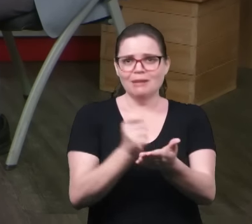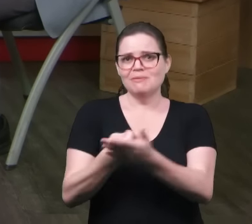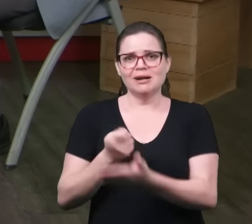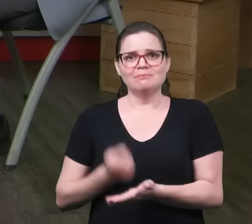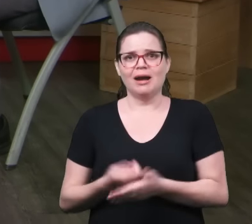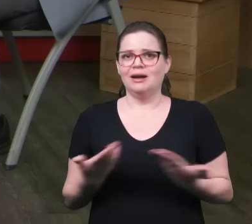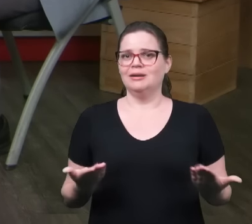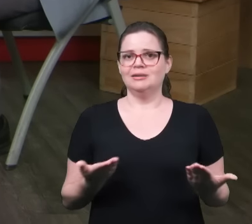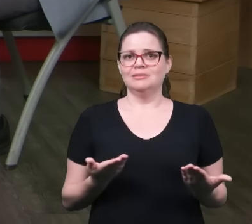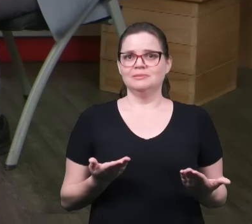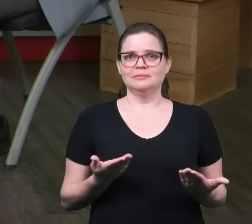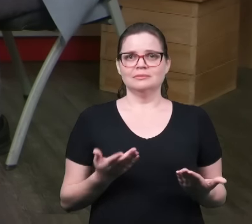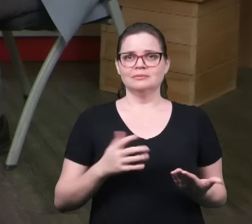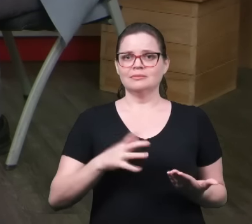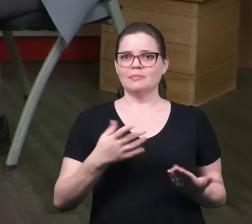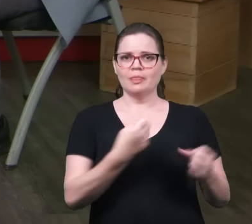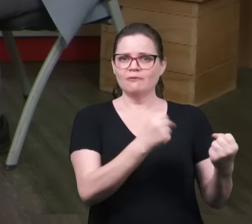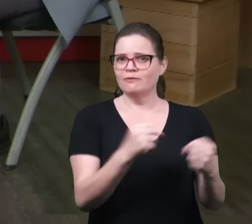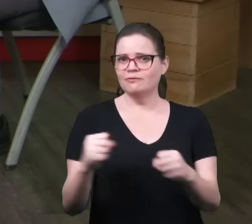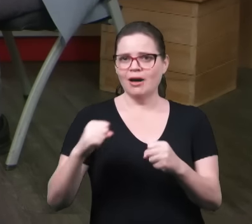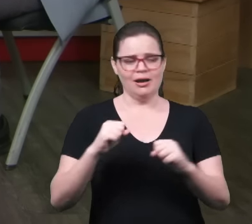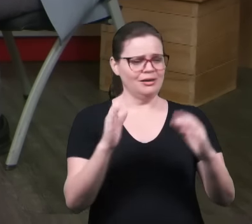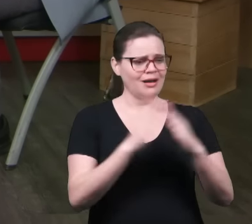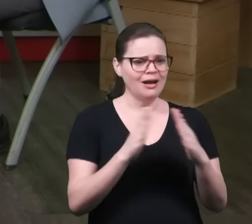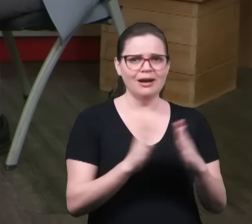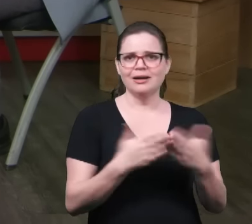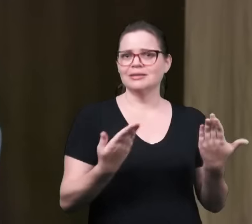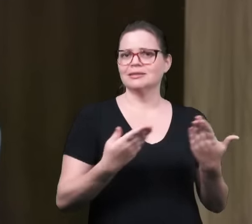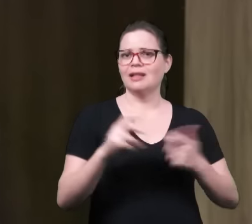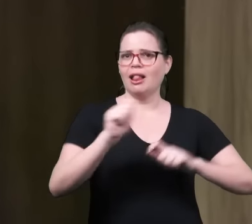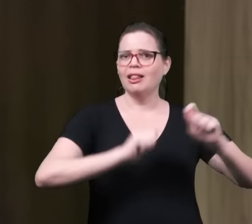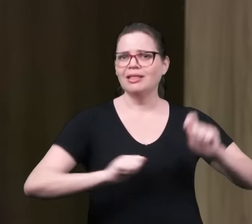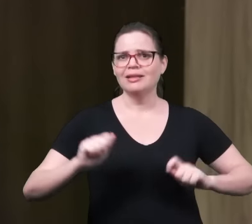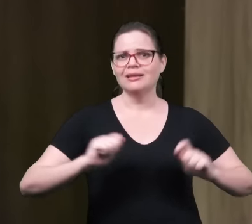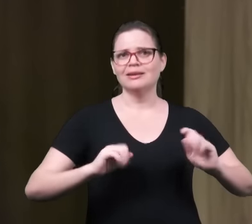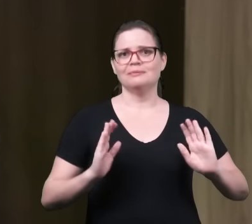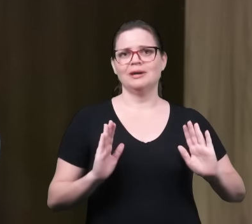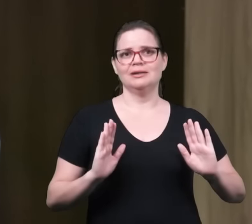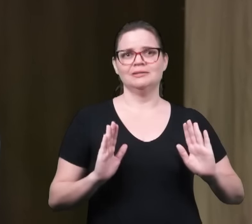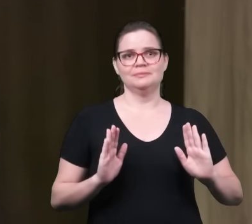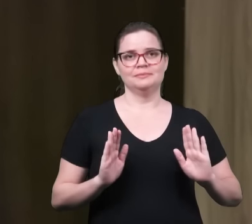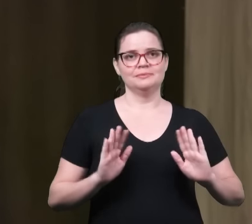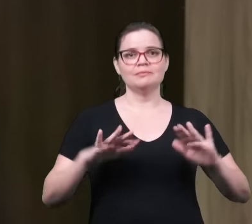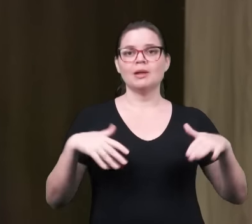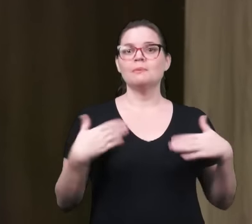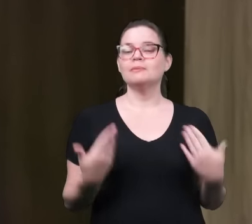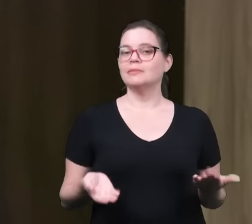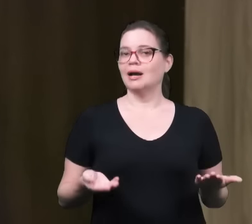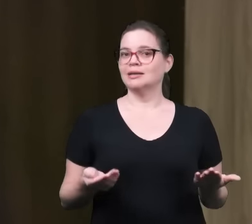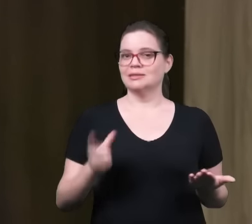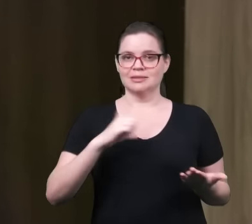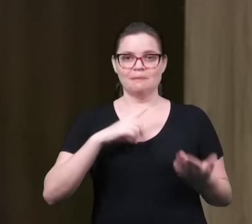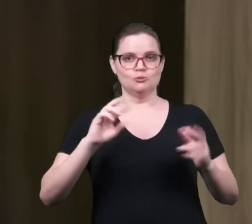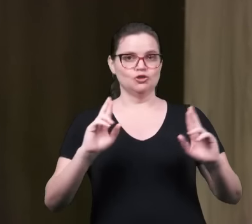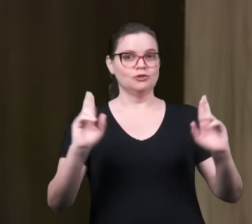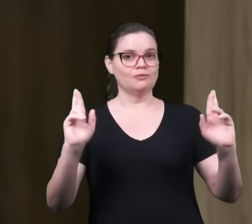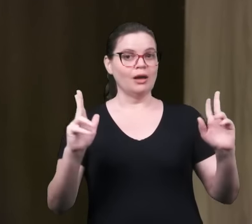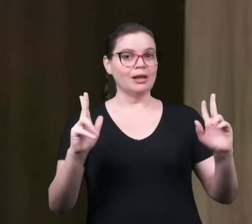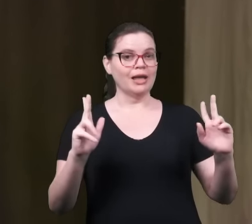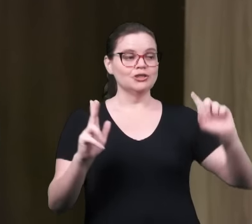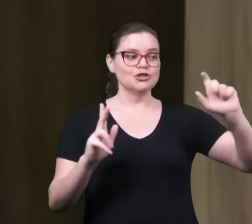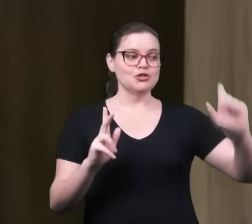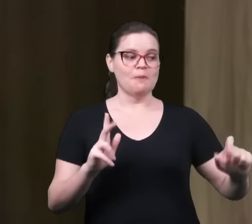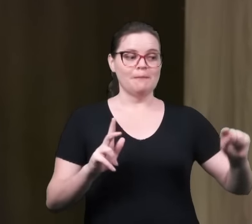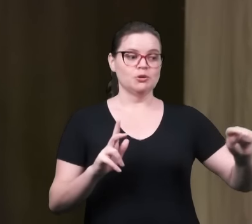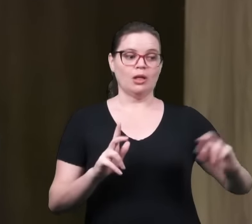tem que cuidar, varrer casa. Mas há algumas diferenças bem